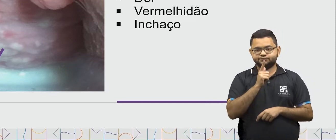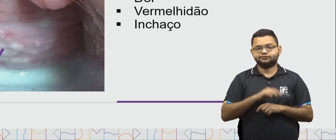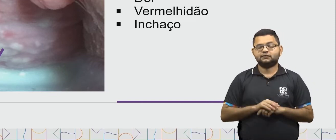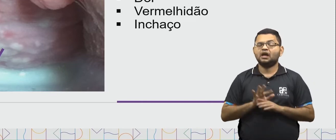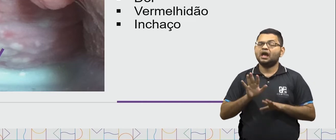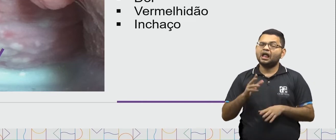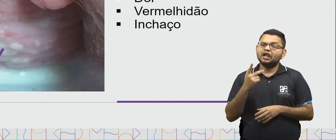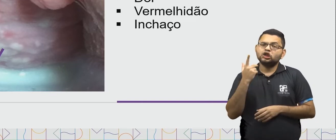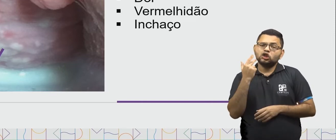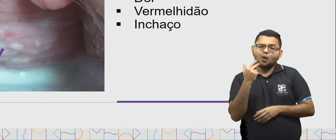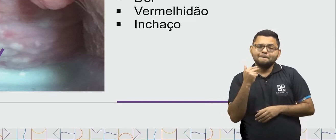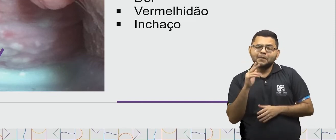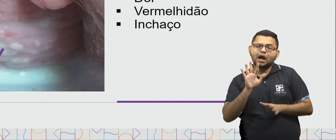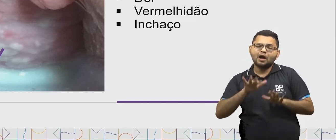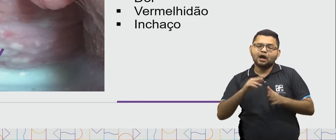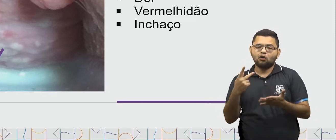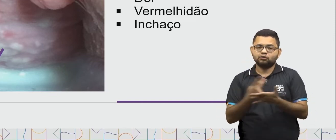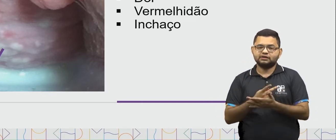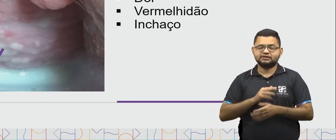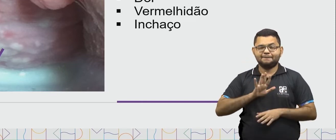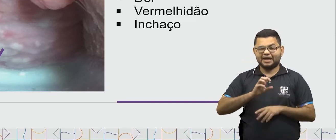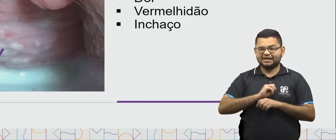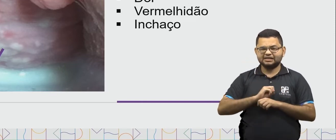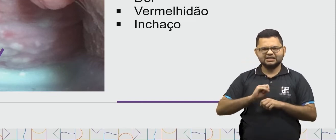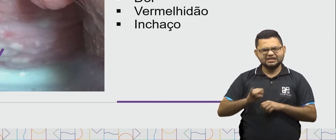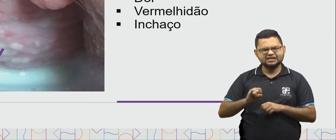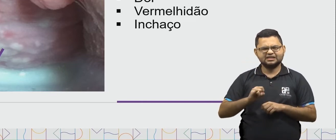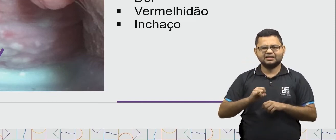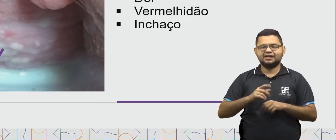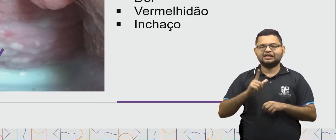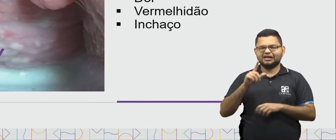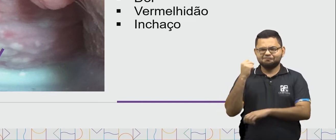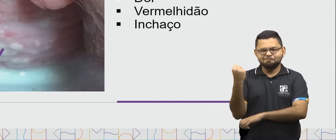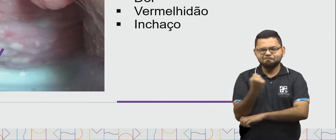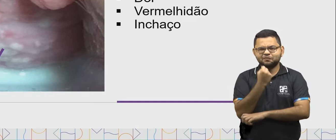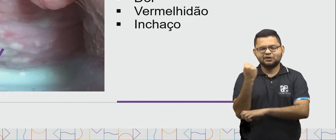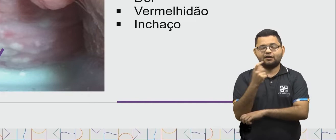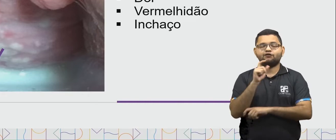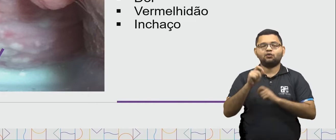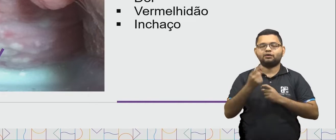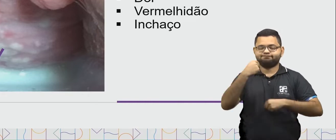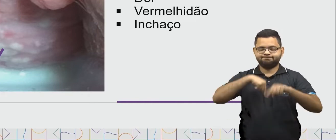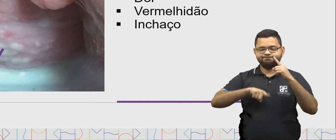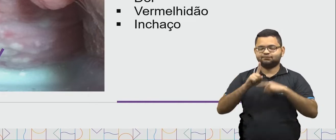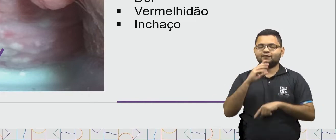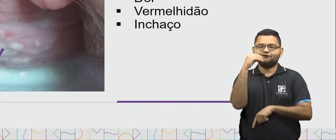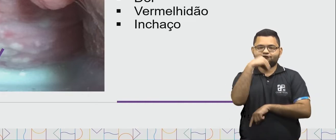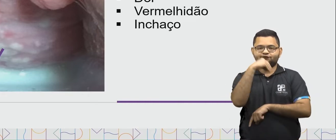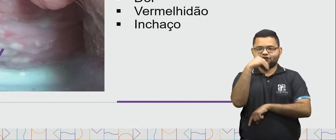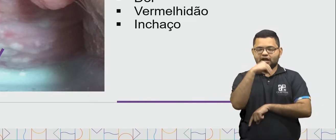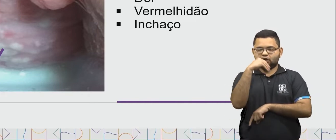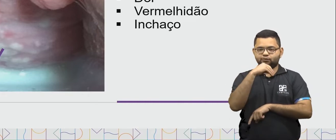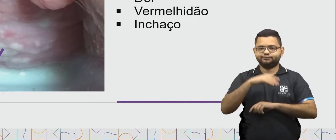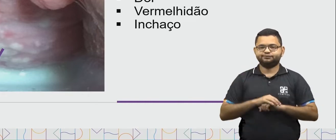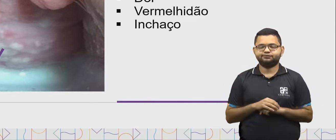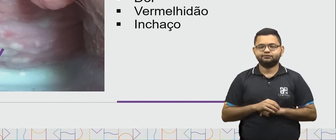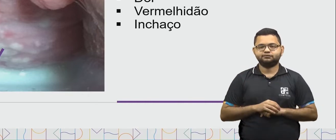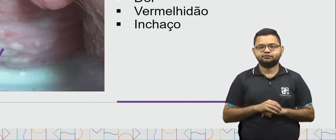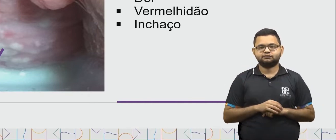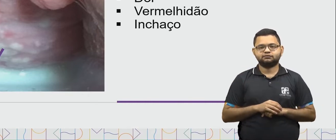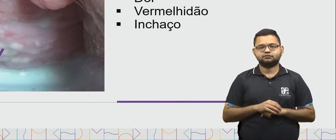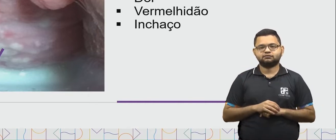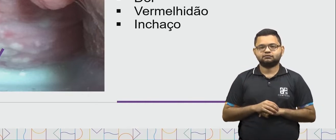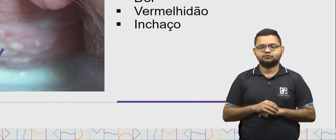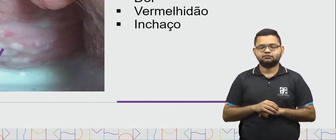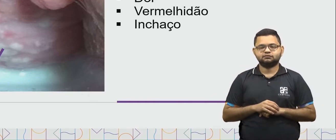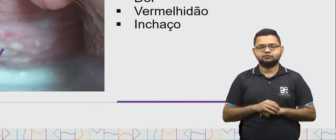é comum, mas o crescimento excessivo ocorre quando existe um enfraquecimento do sistema imunológico, que é o sistema que